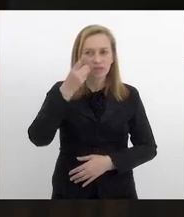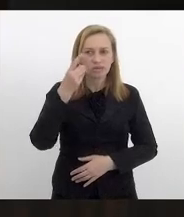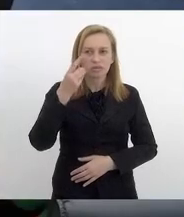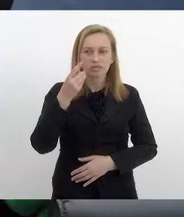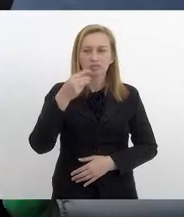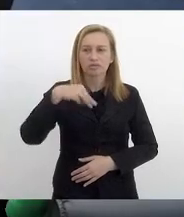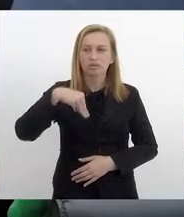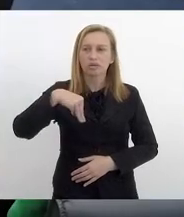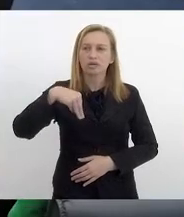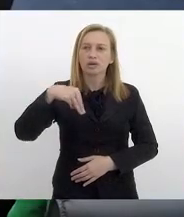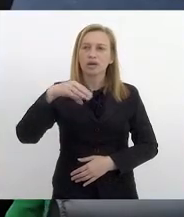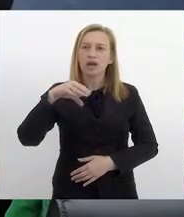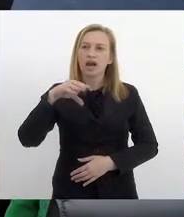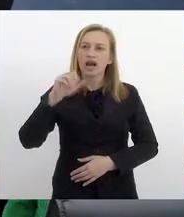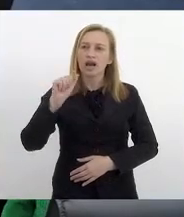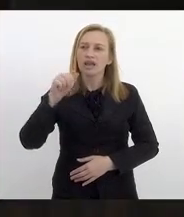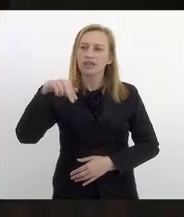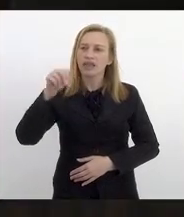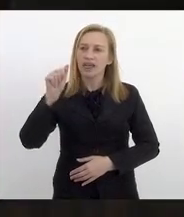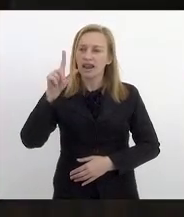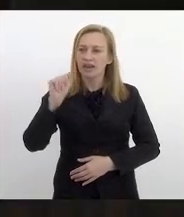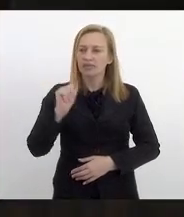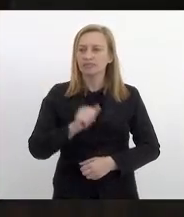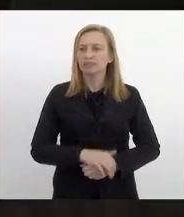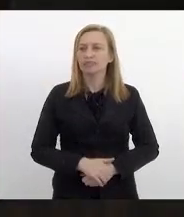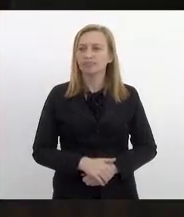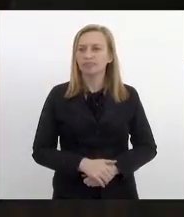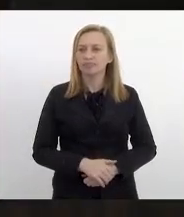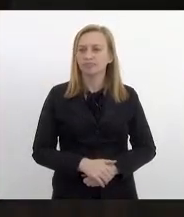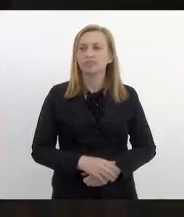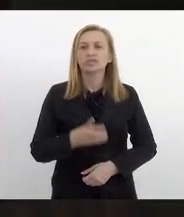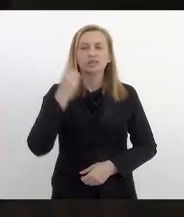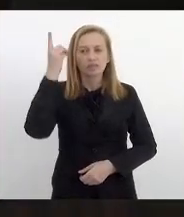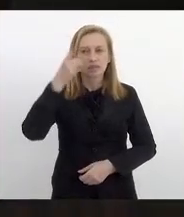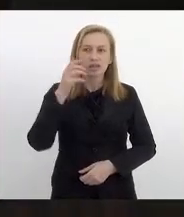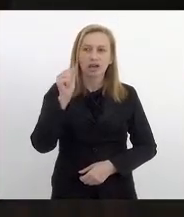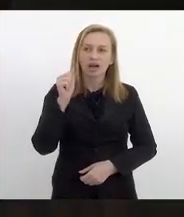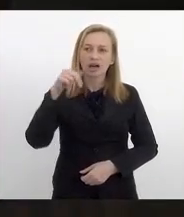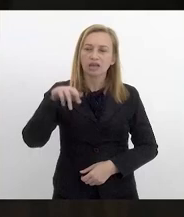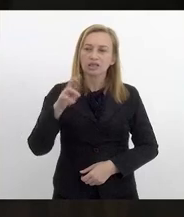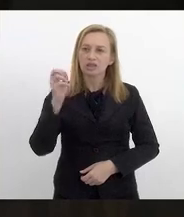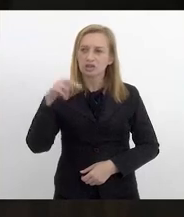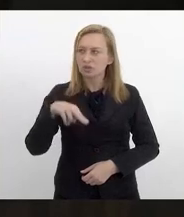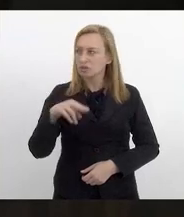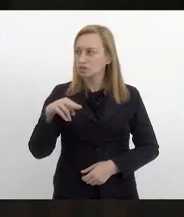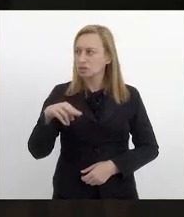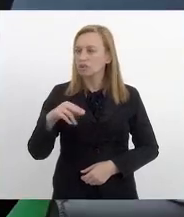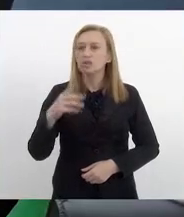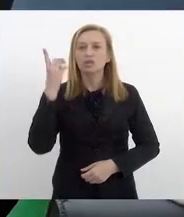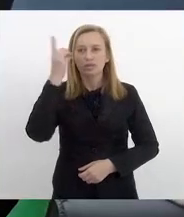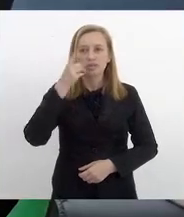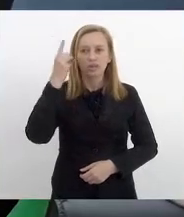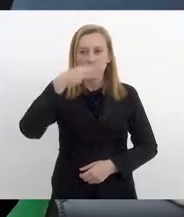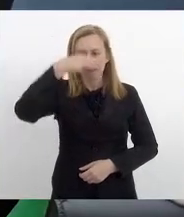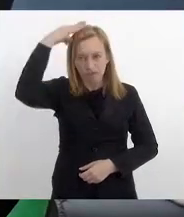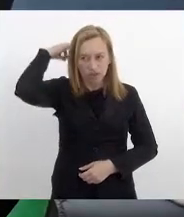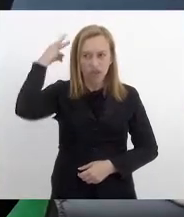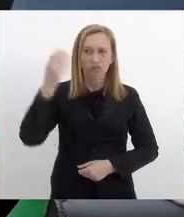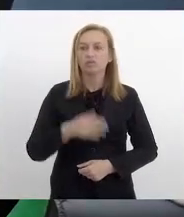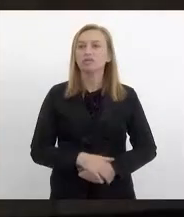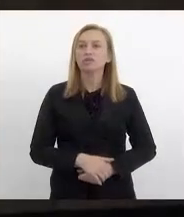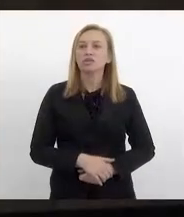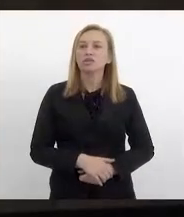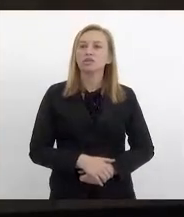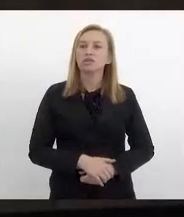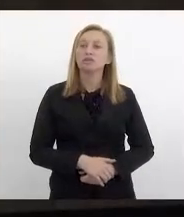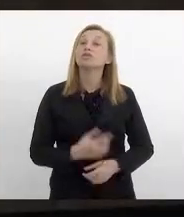Canella. Deputado Márcio Canella. Deputado Anderson Alexandre. Deputado Márcio Pacheco.